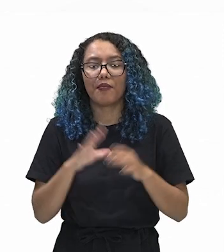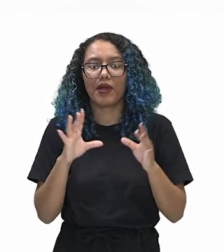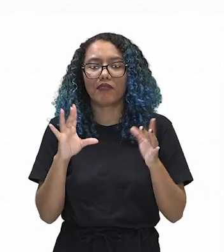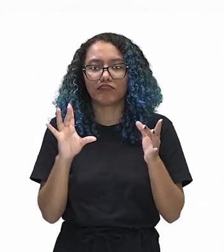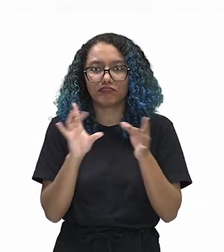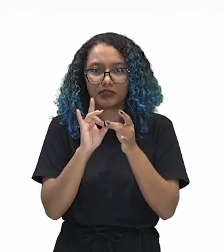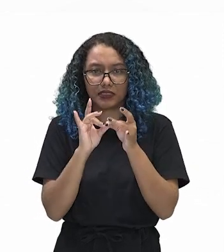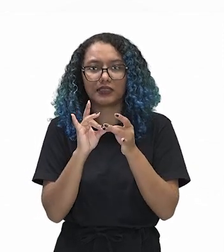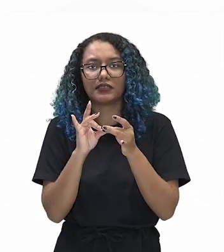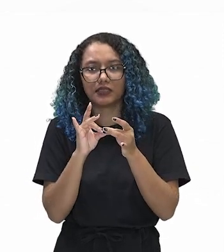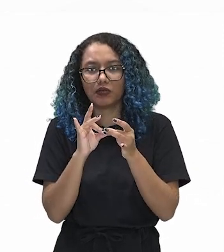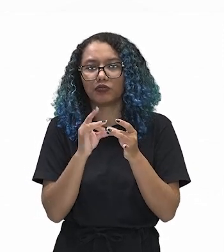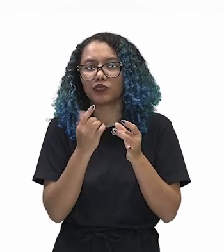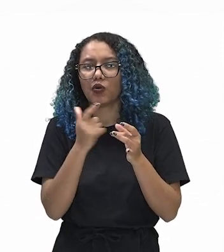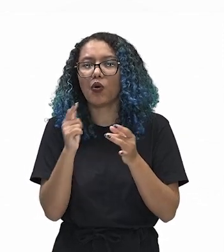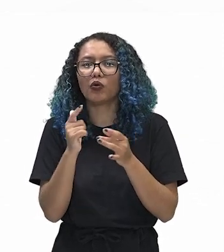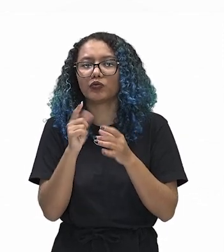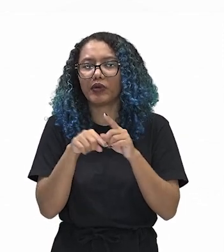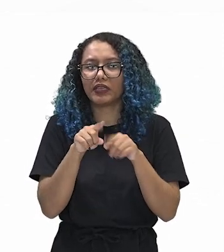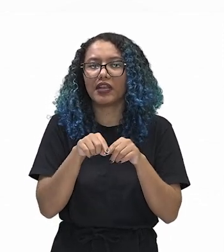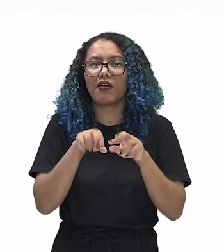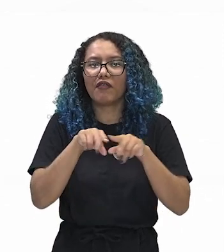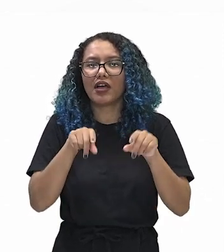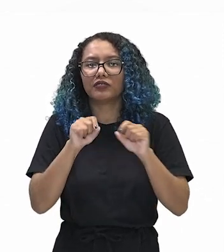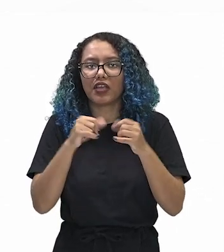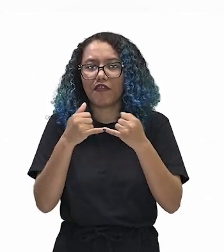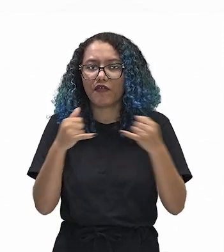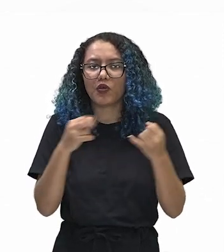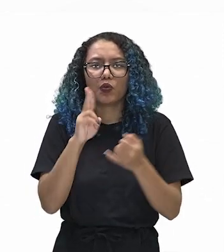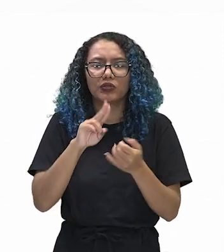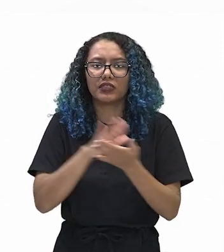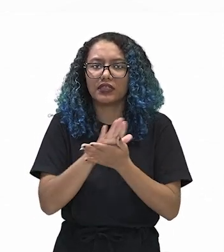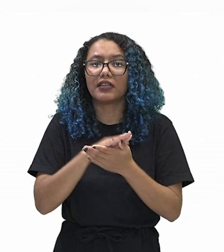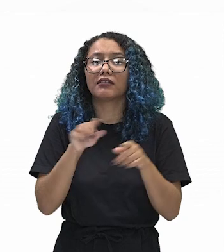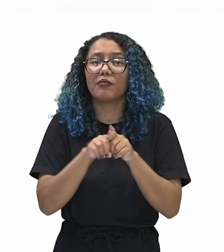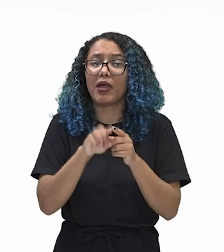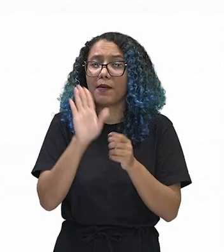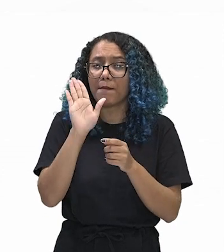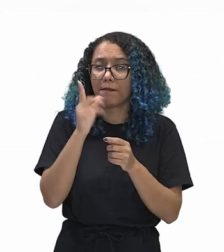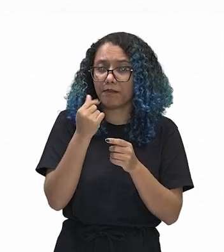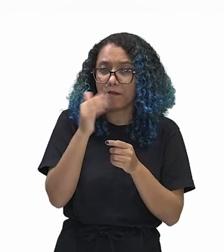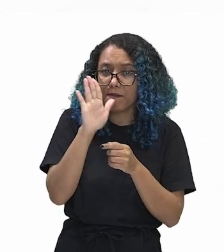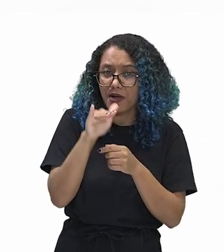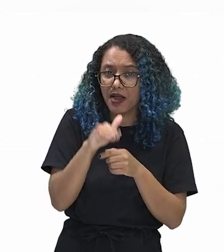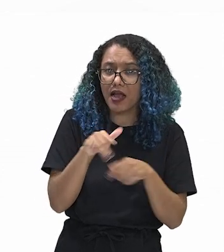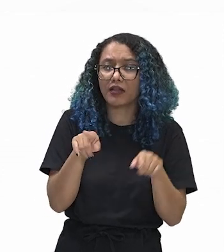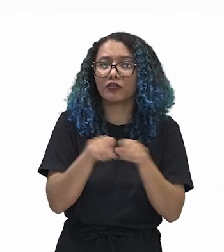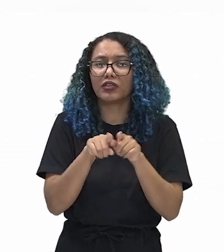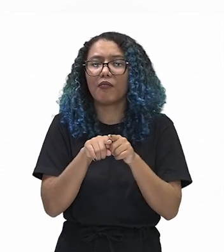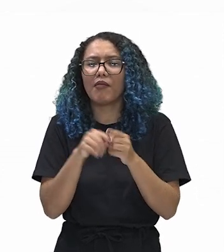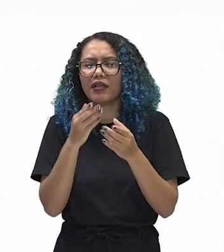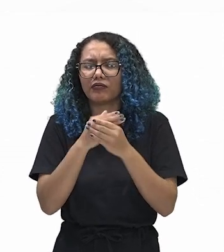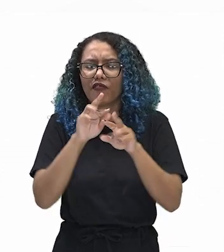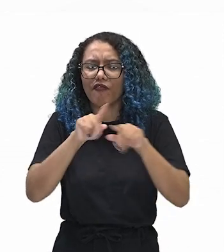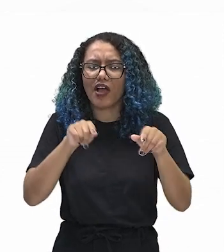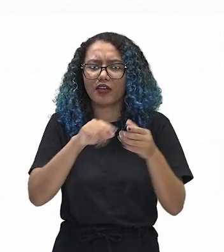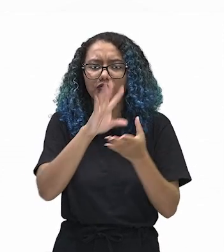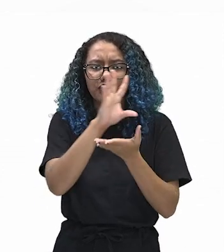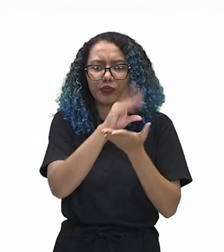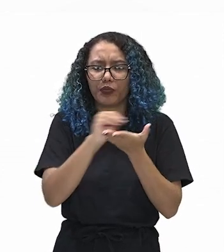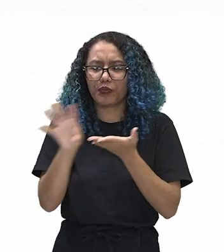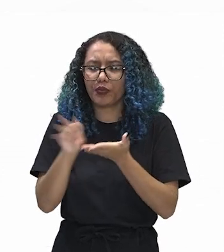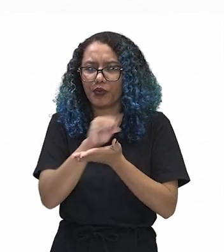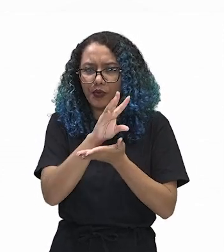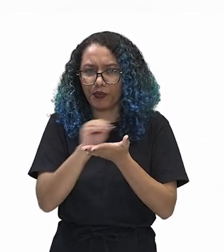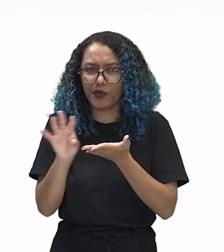entre dispositivos. Ela tem baixo custo e uma alta taxa de transferência de arquivos. É uma